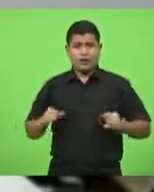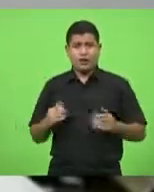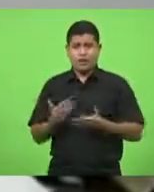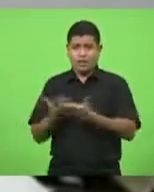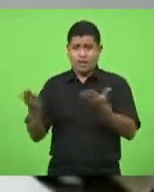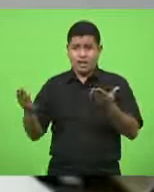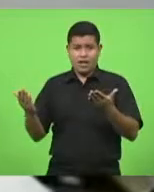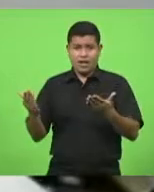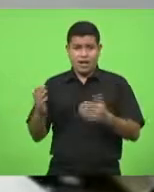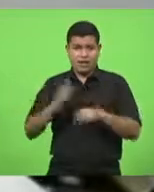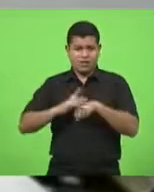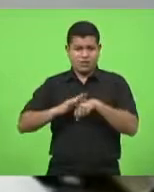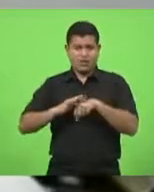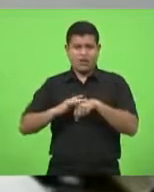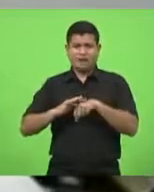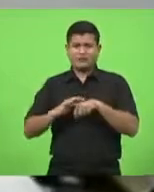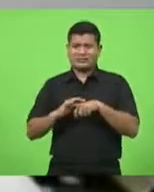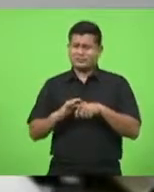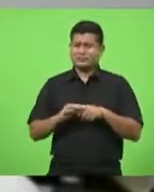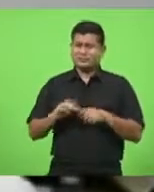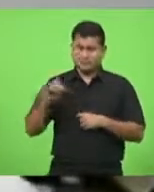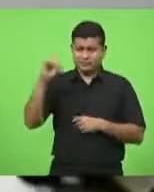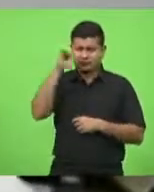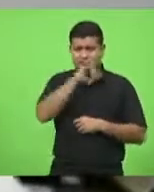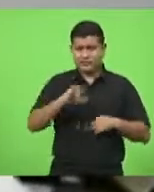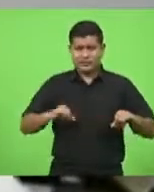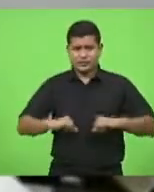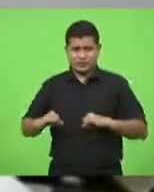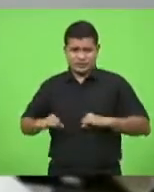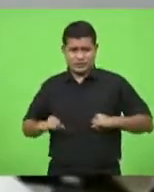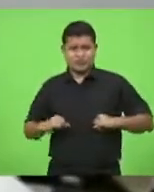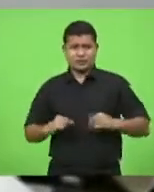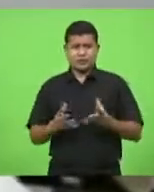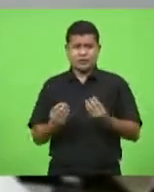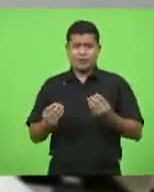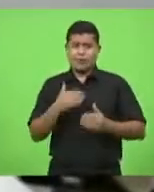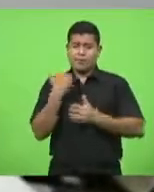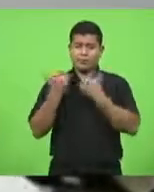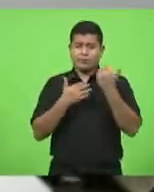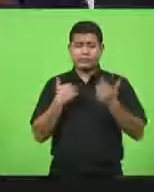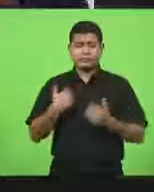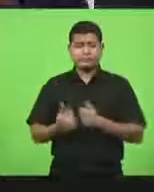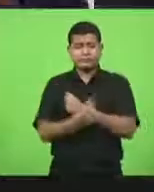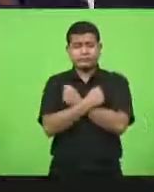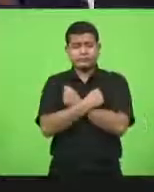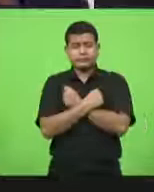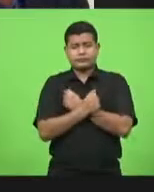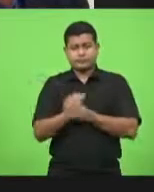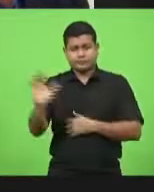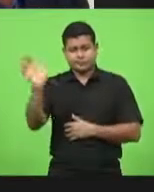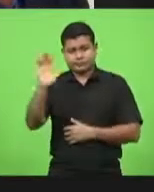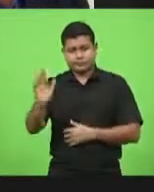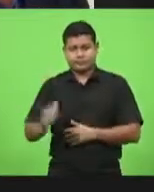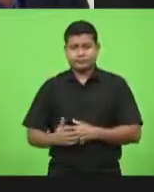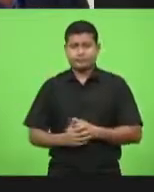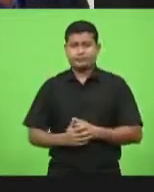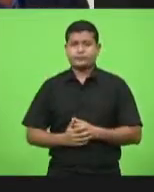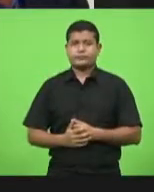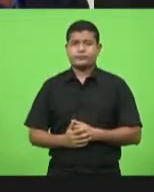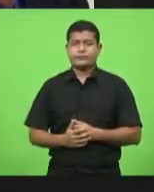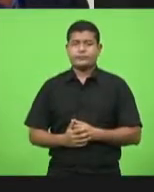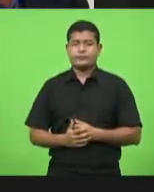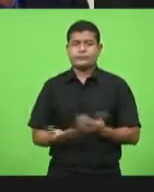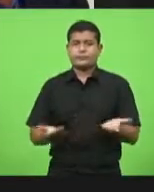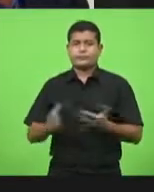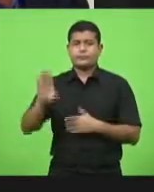onde nos assola e ainda mata muita gente. Grande abraço, obrigado. Pela ordem, senhor presidente. Pela